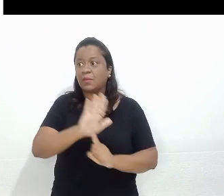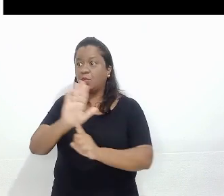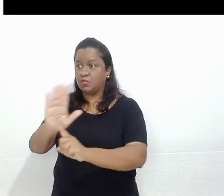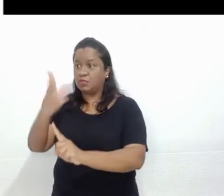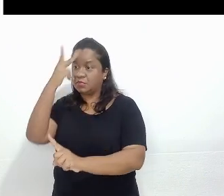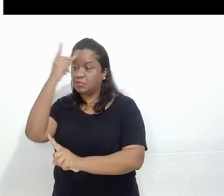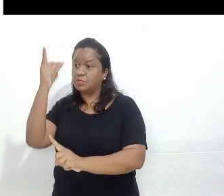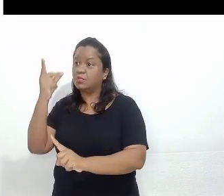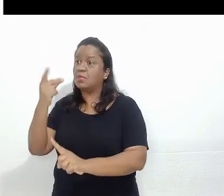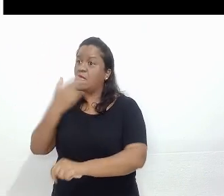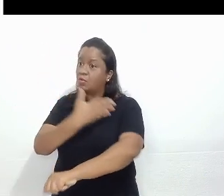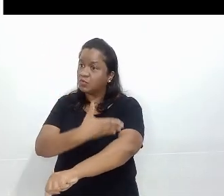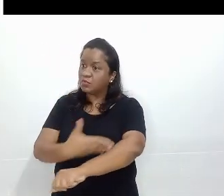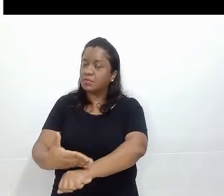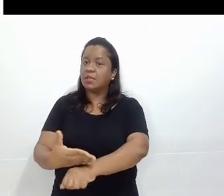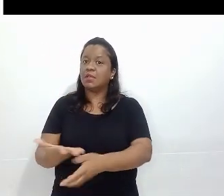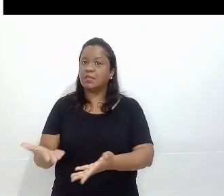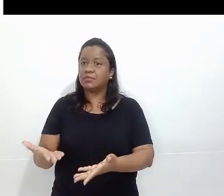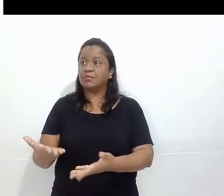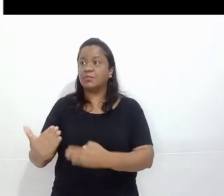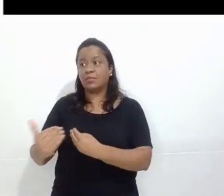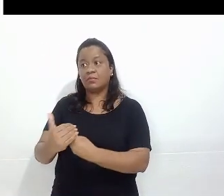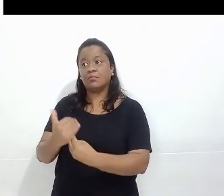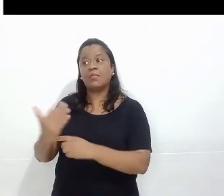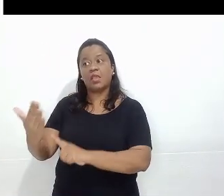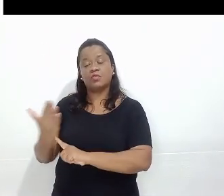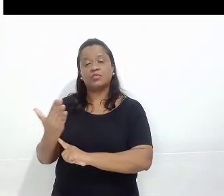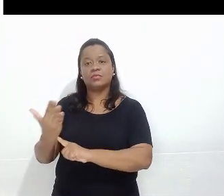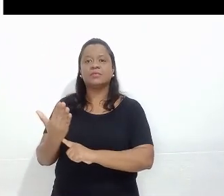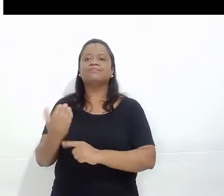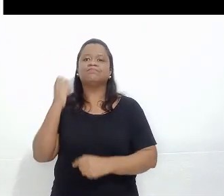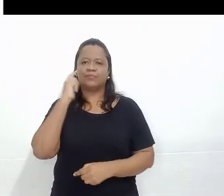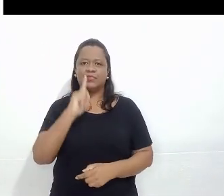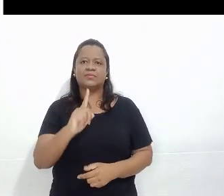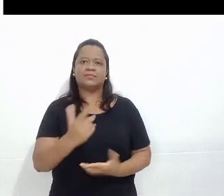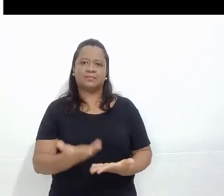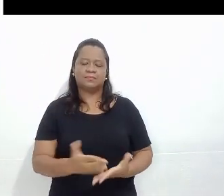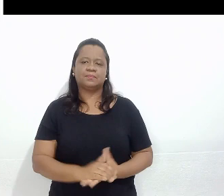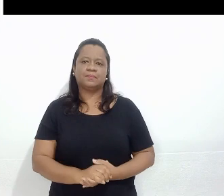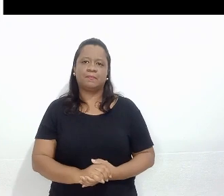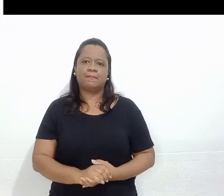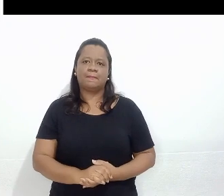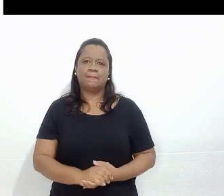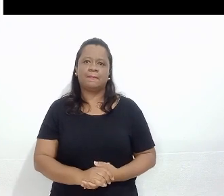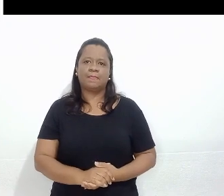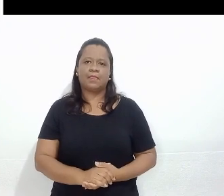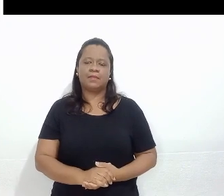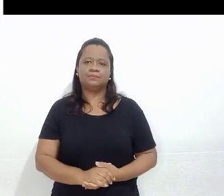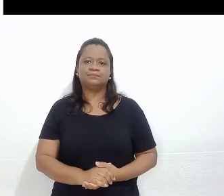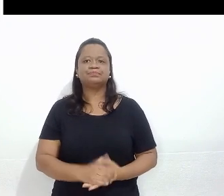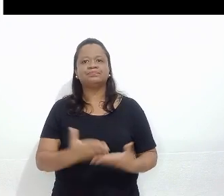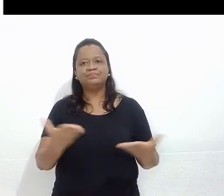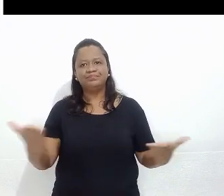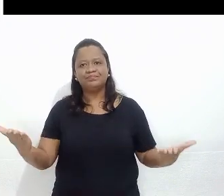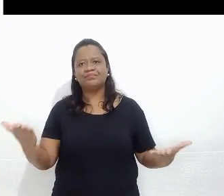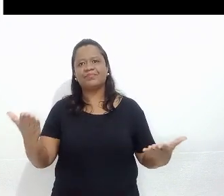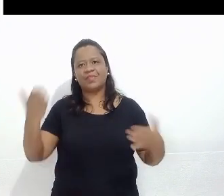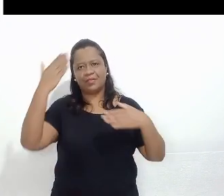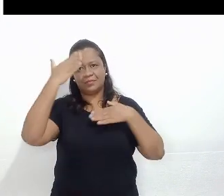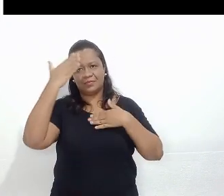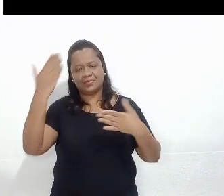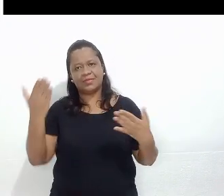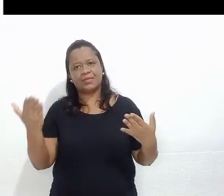tal, você consegue, com certeza você consegue, tá? Mas é isso, galera. Muito obrigada, temos que